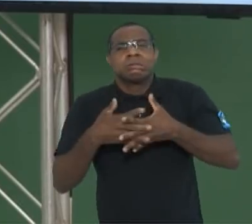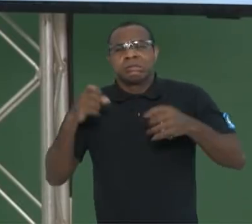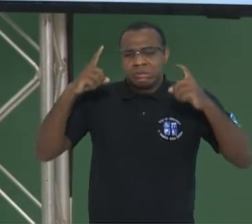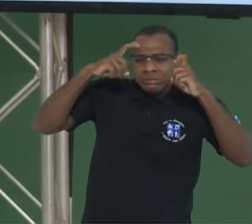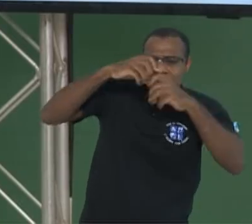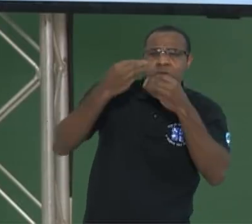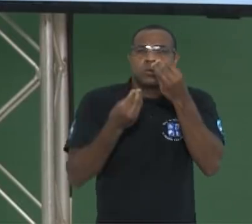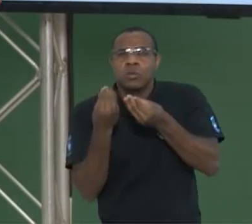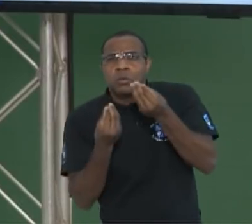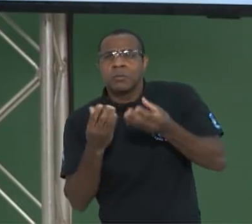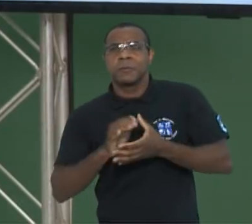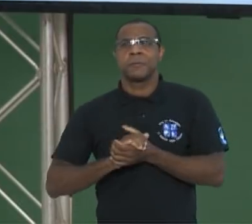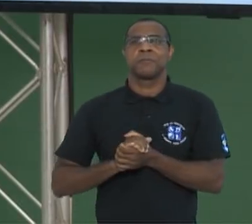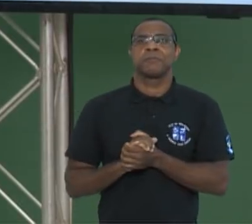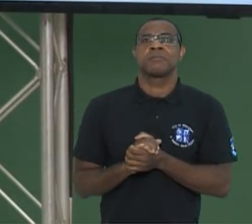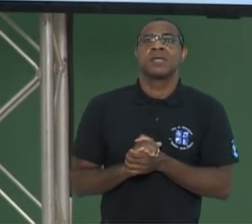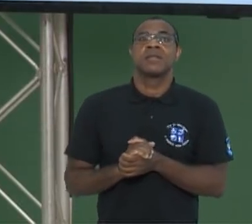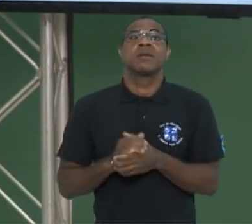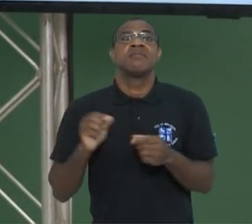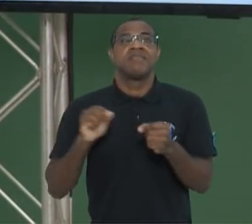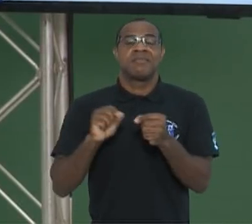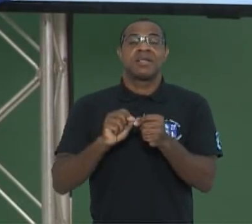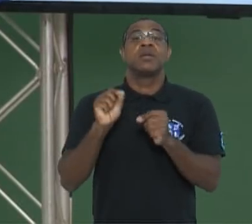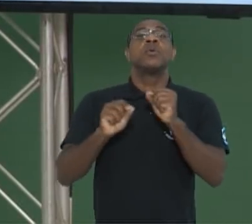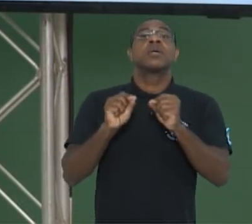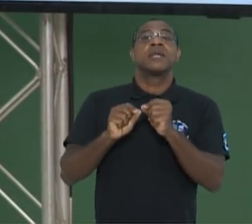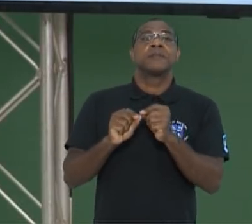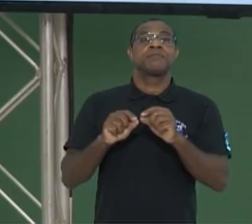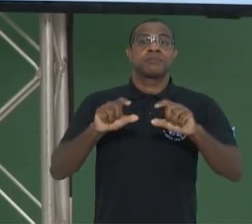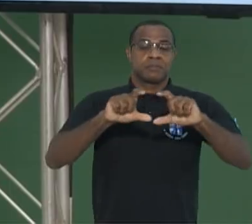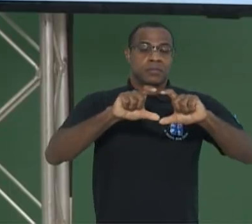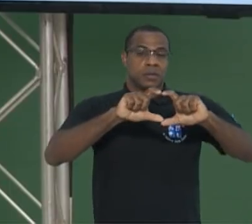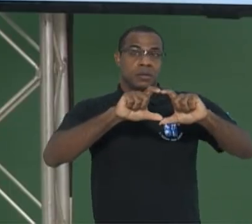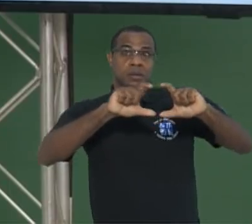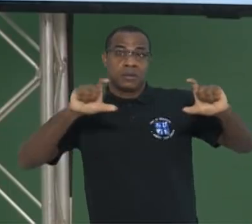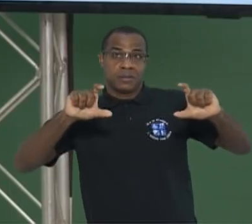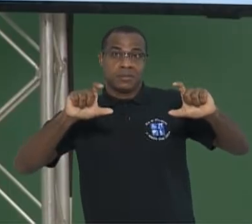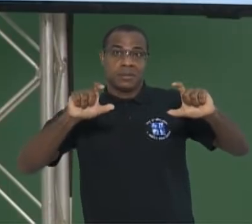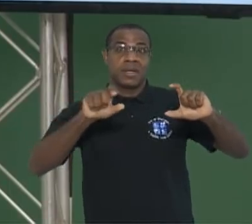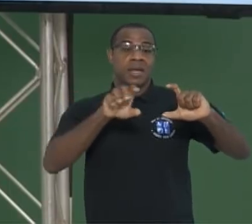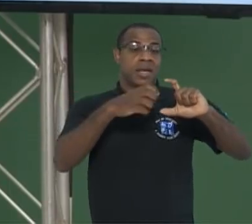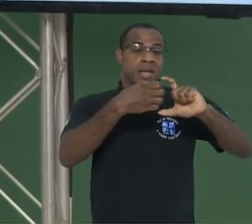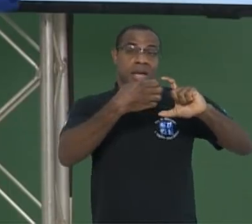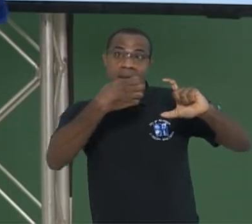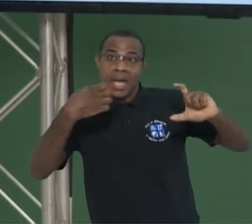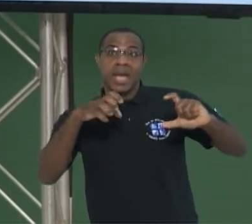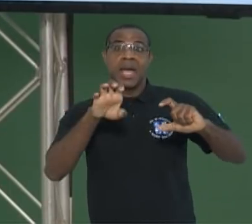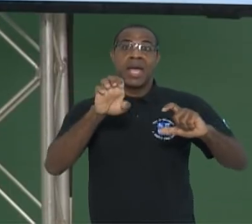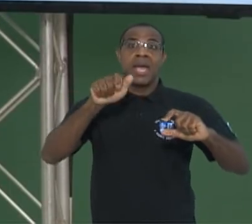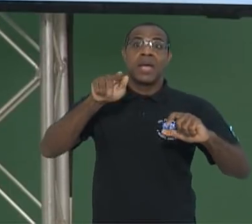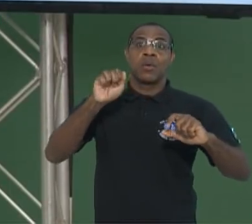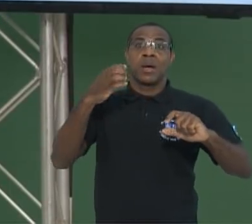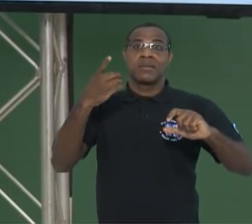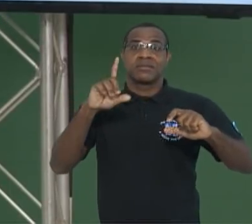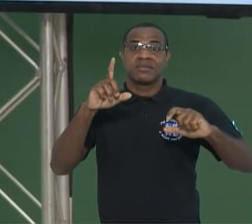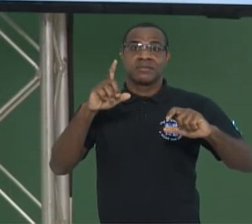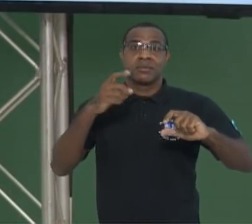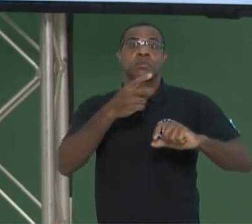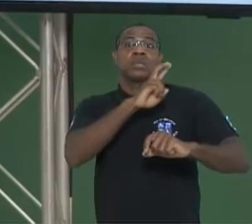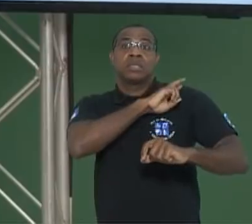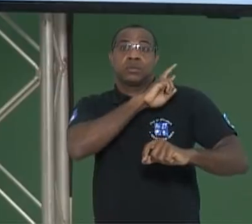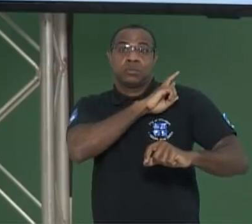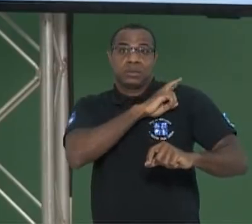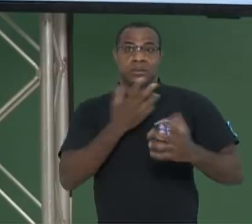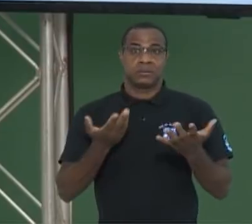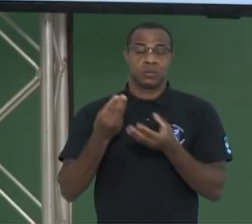equação, né, do primeiro grau, que a gente faz a operação inversa. Está multiplicando, para resolver aqui, para saber o que